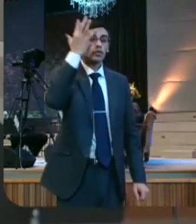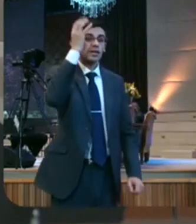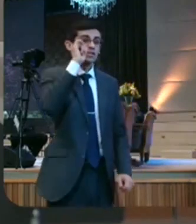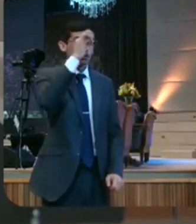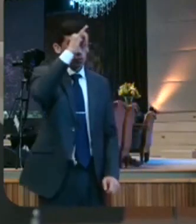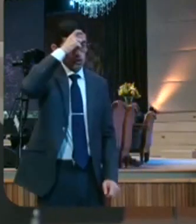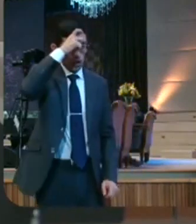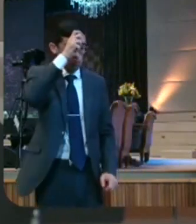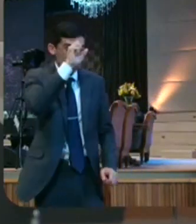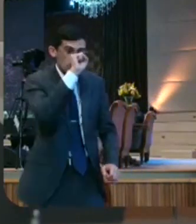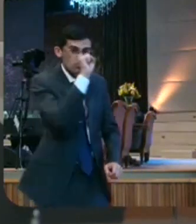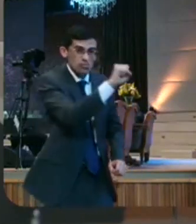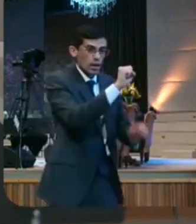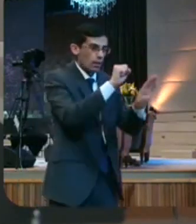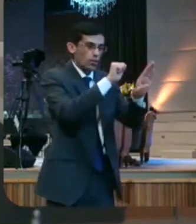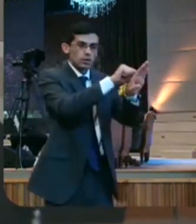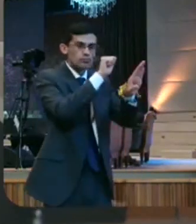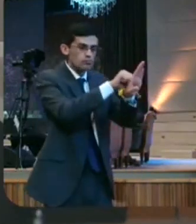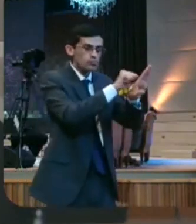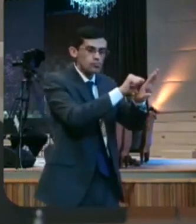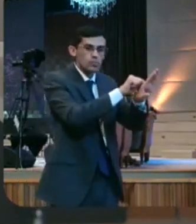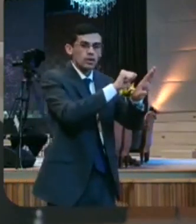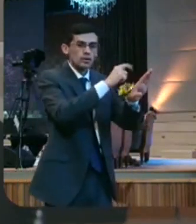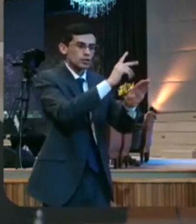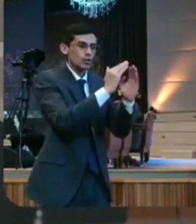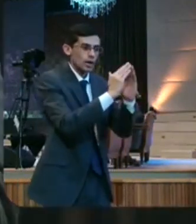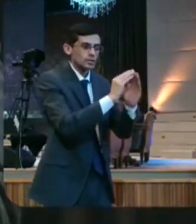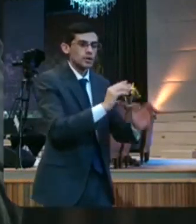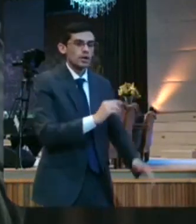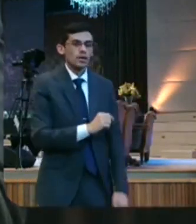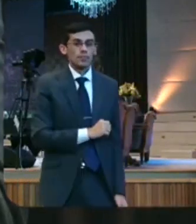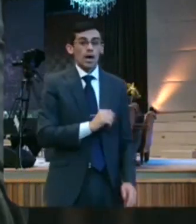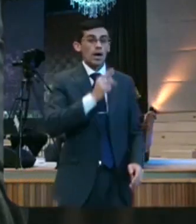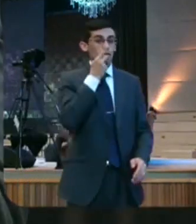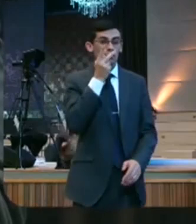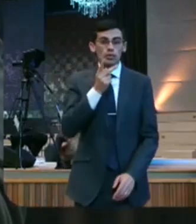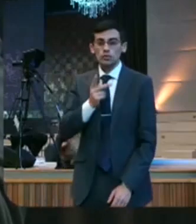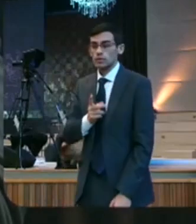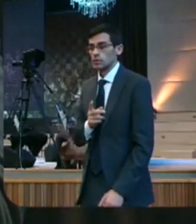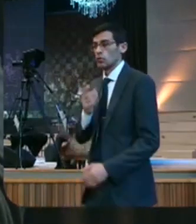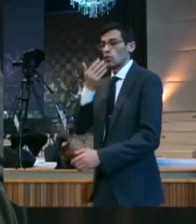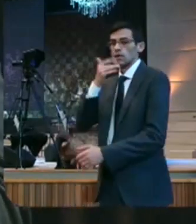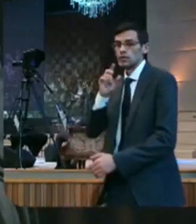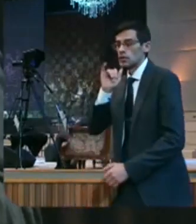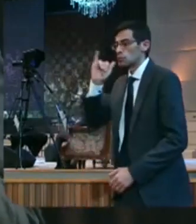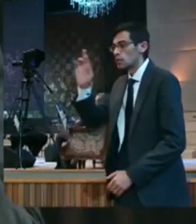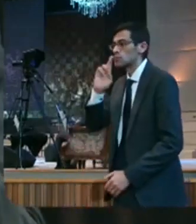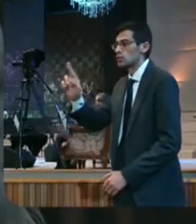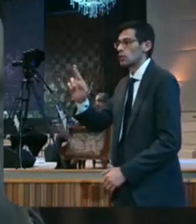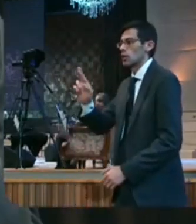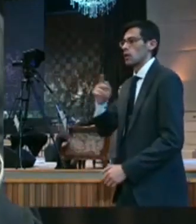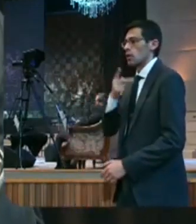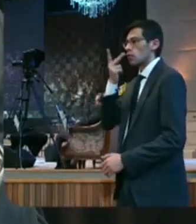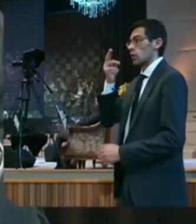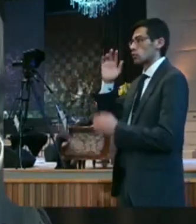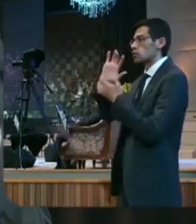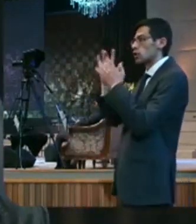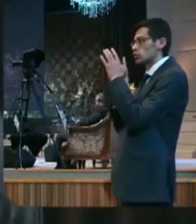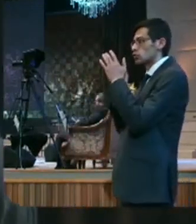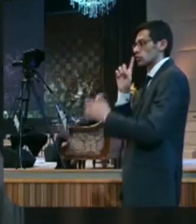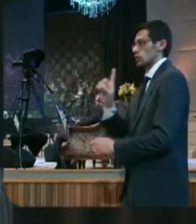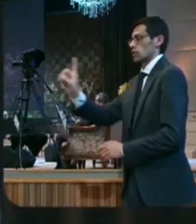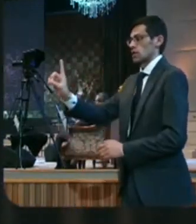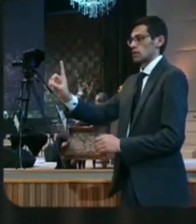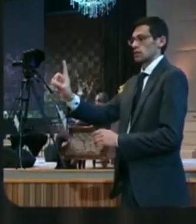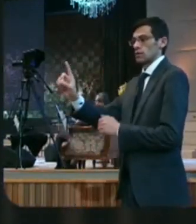sua casa? E o garotinho assim de pronto disse: eu peço para ele atender a porta. Quando Jesus vai à frente, não